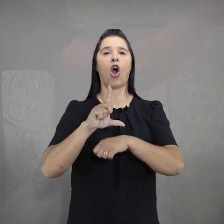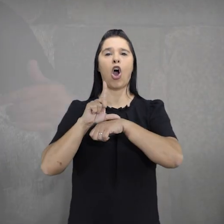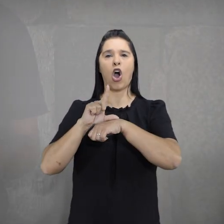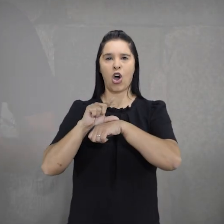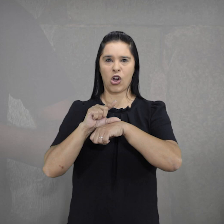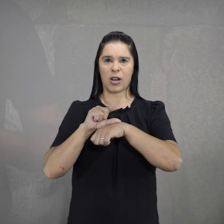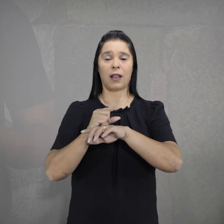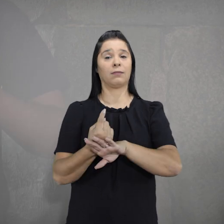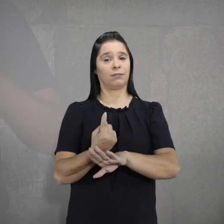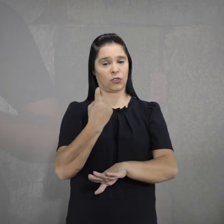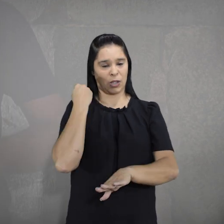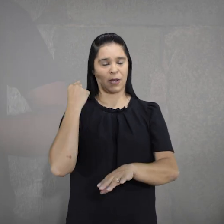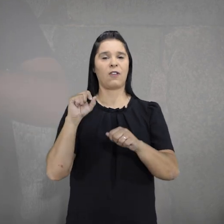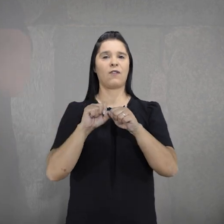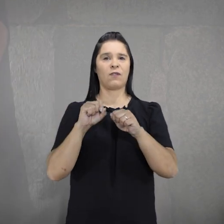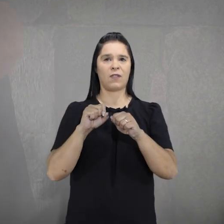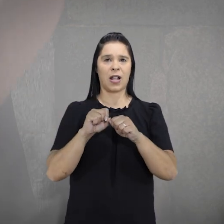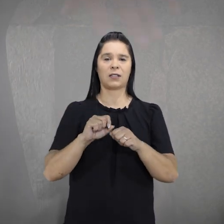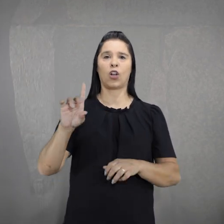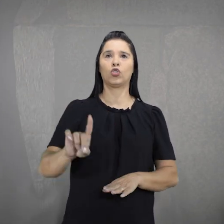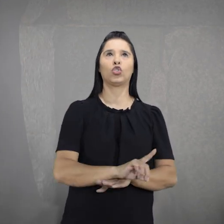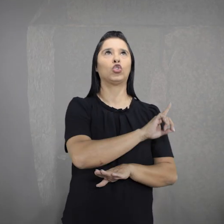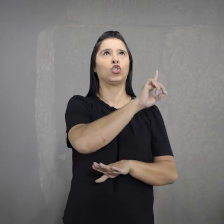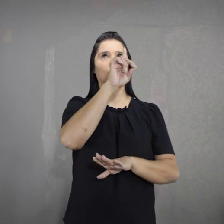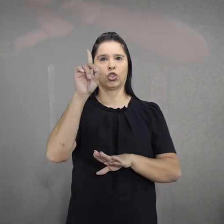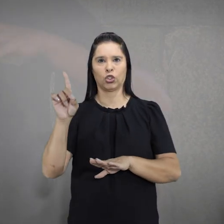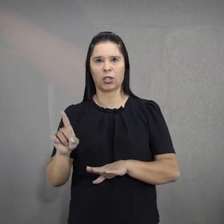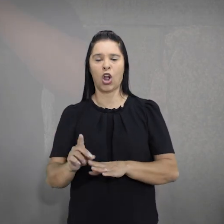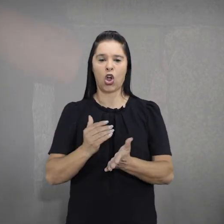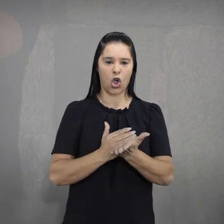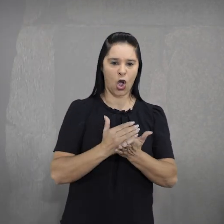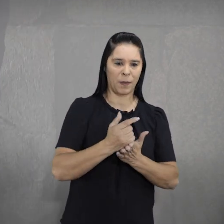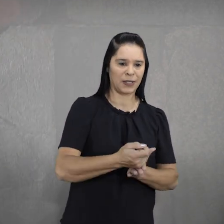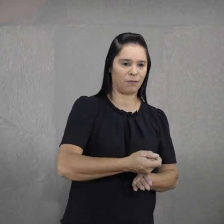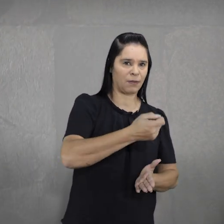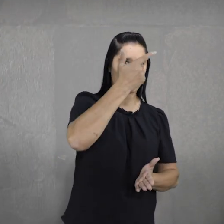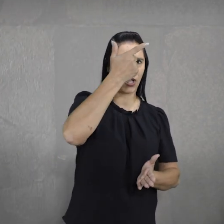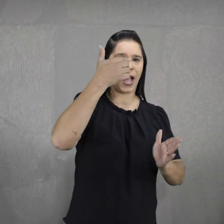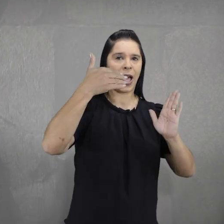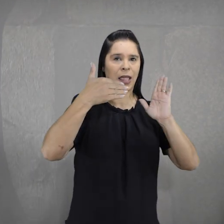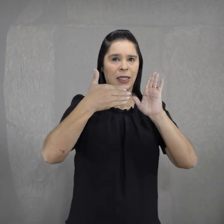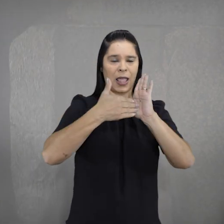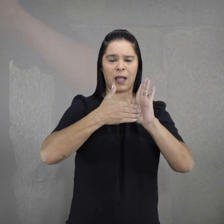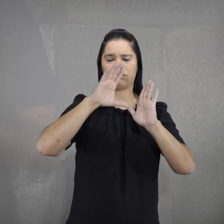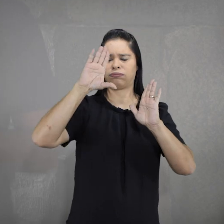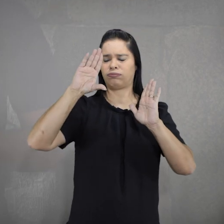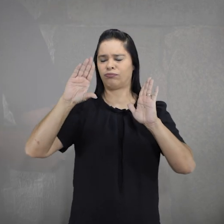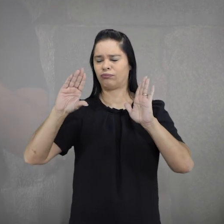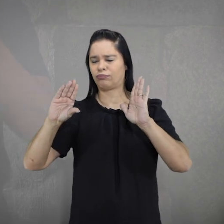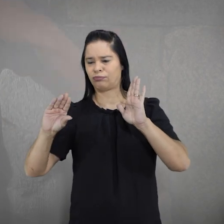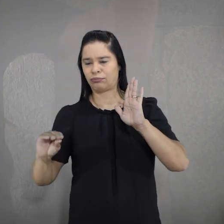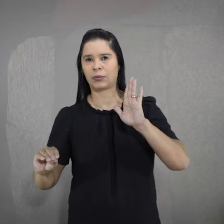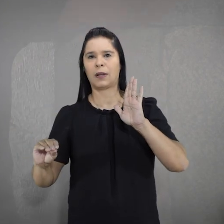horários lá, antigamente o pessoal fala que ficava o dia inteiro. Começava meio-dia e ia a tarde inteira ali até o